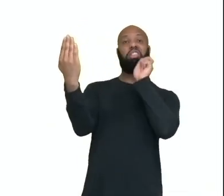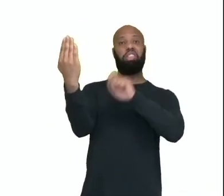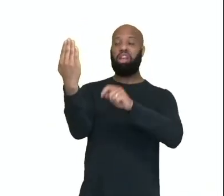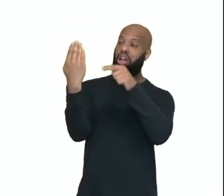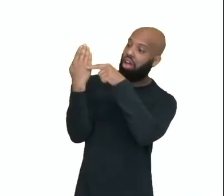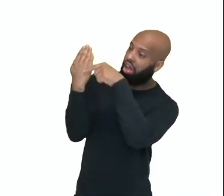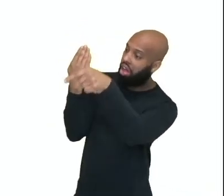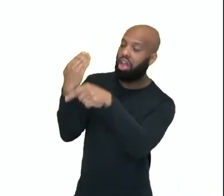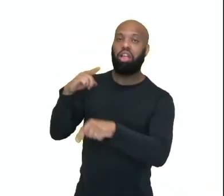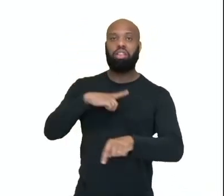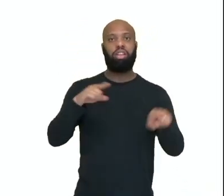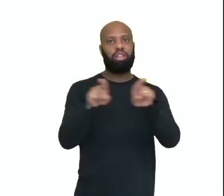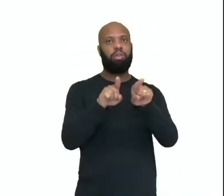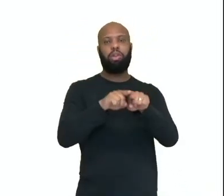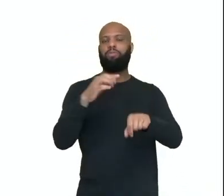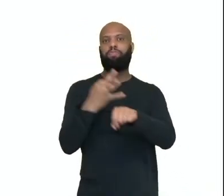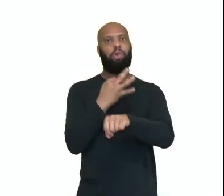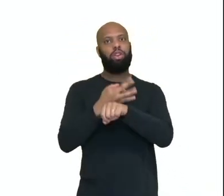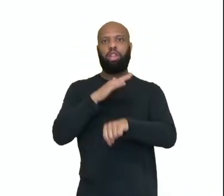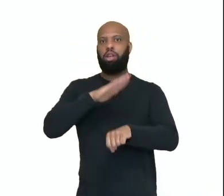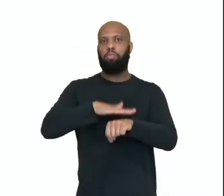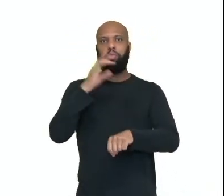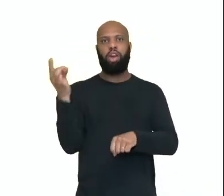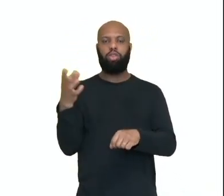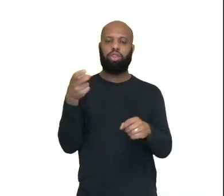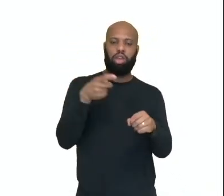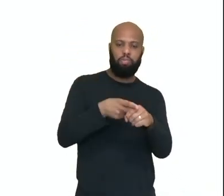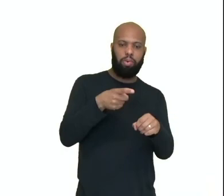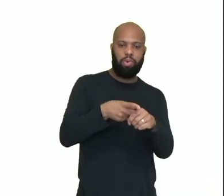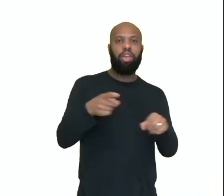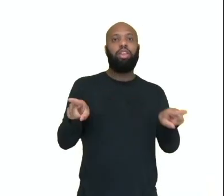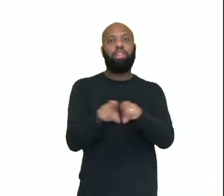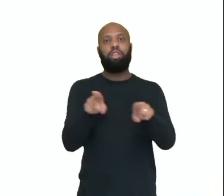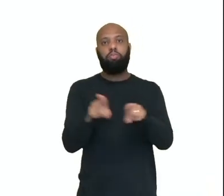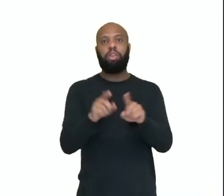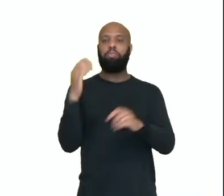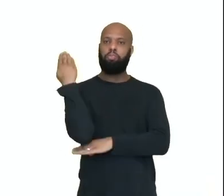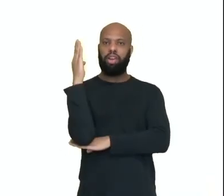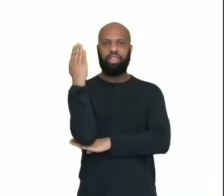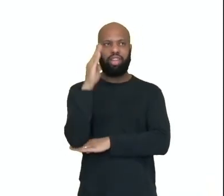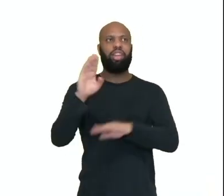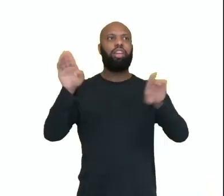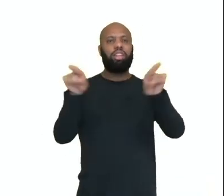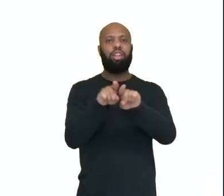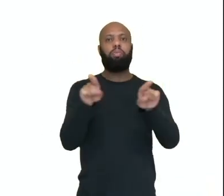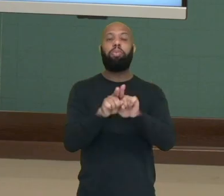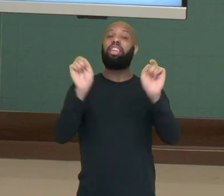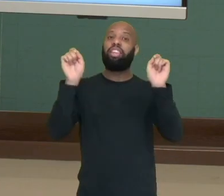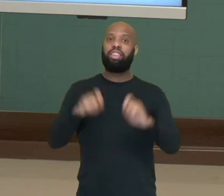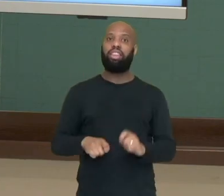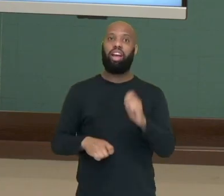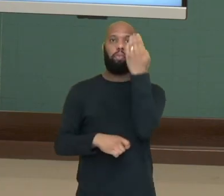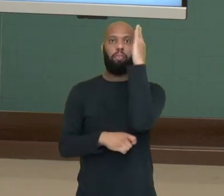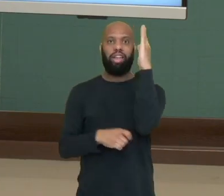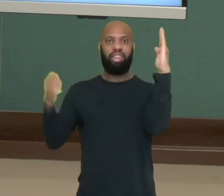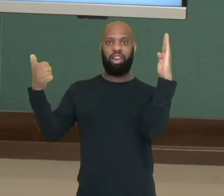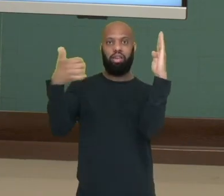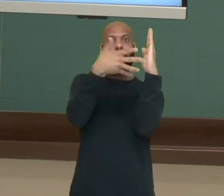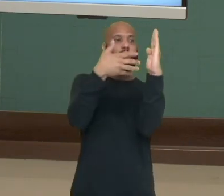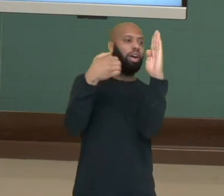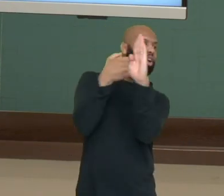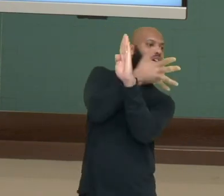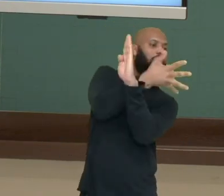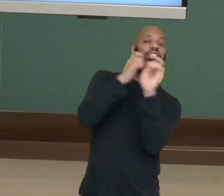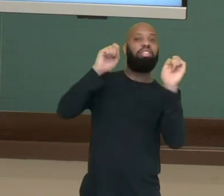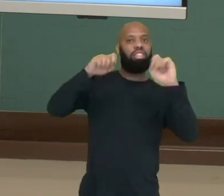madeira com remoção completa de lignina, além de permitir a passagem de mais de 90% da luz solar. Então, os cientistas